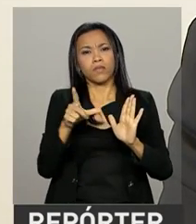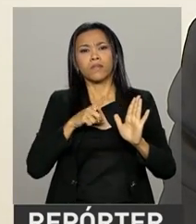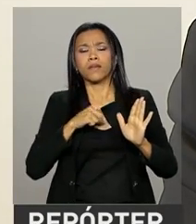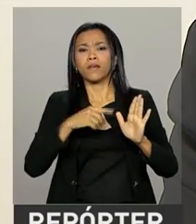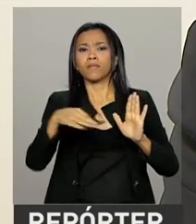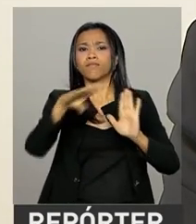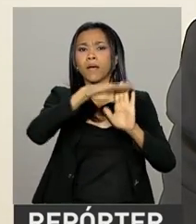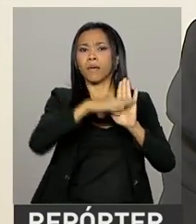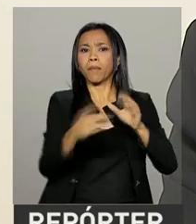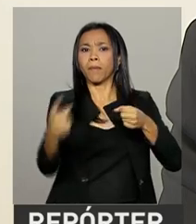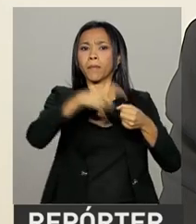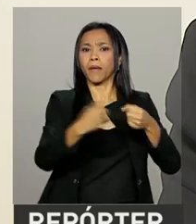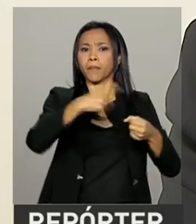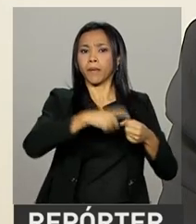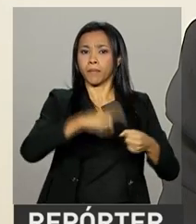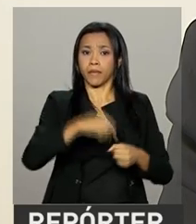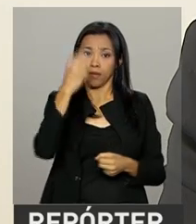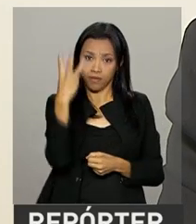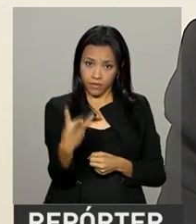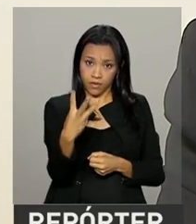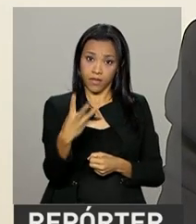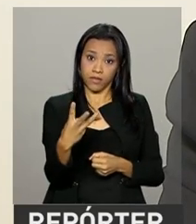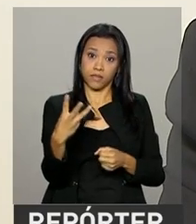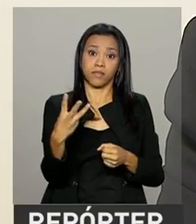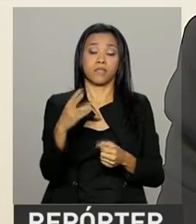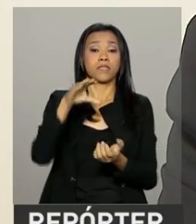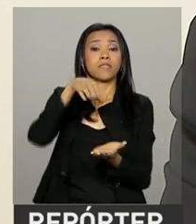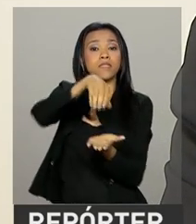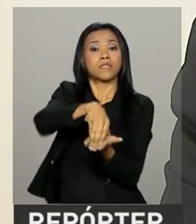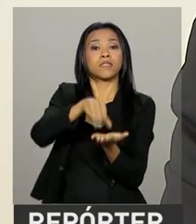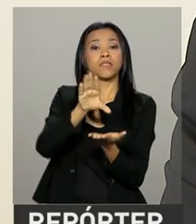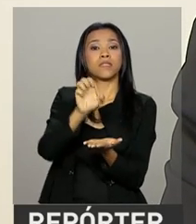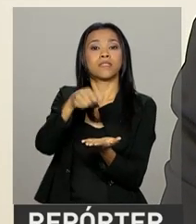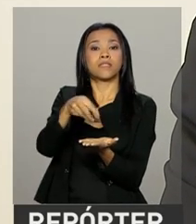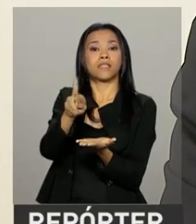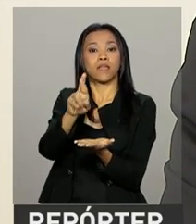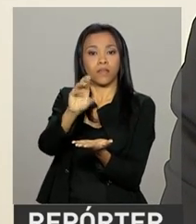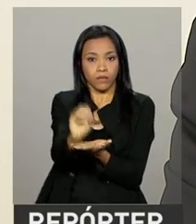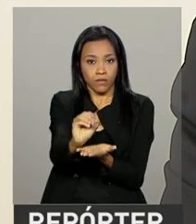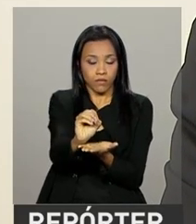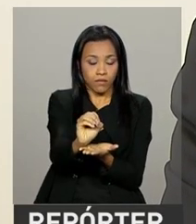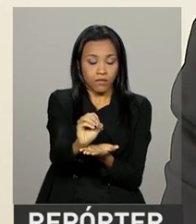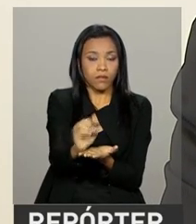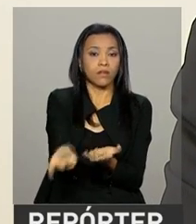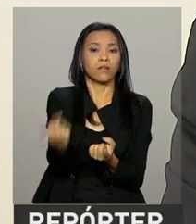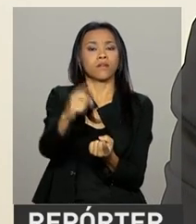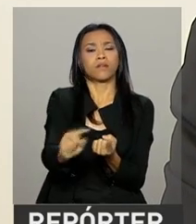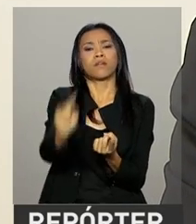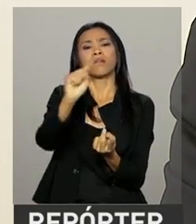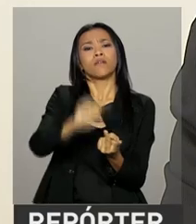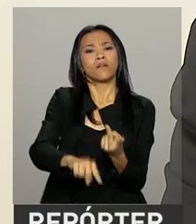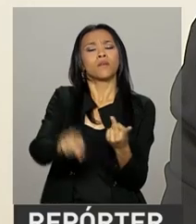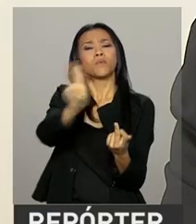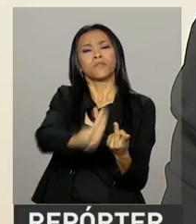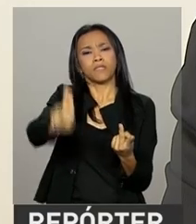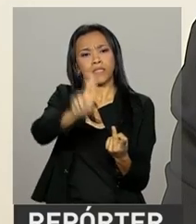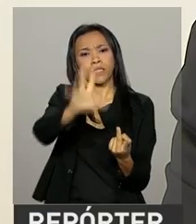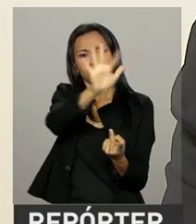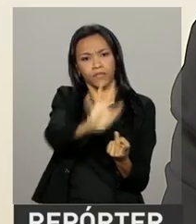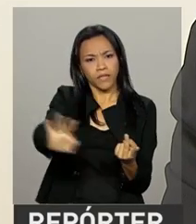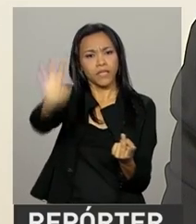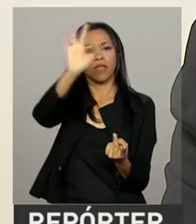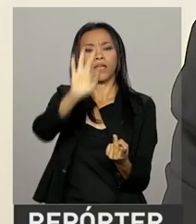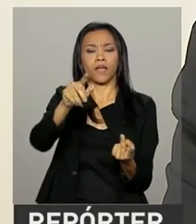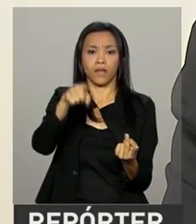órgãos do Instituto Nacional de Pesquisas espaciais três centros traz a Universidade Federal de